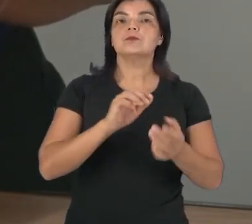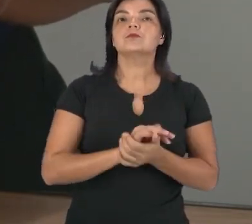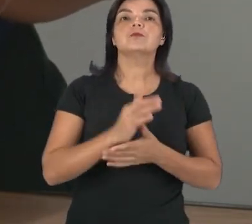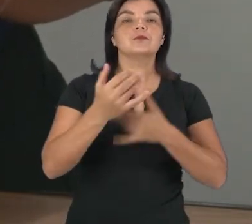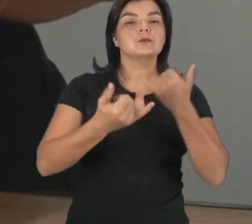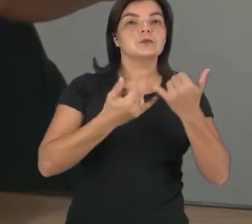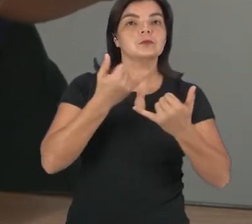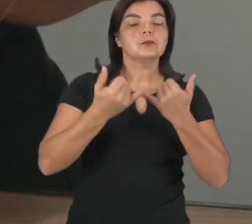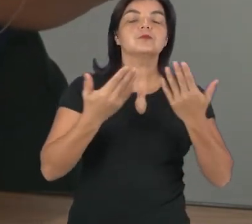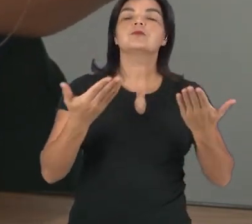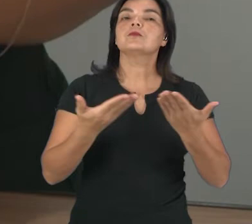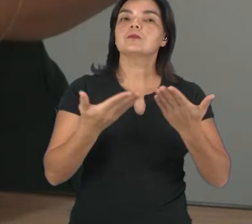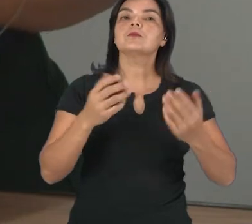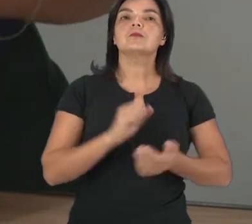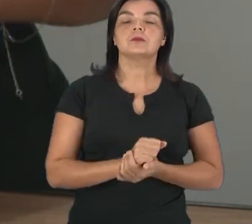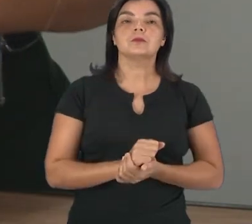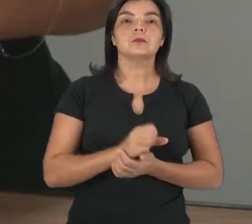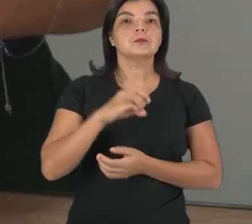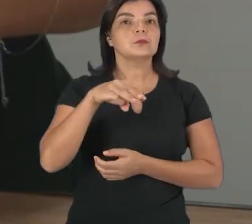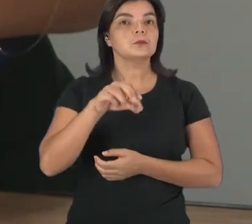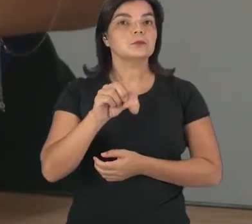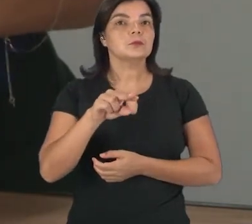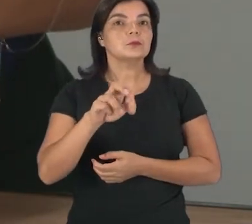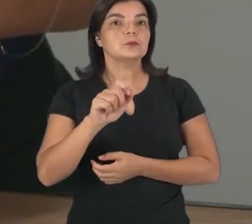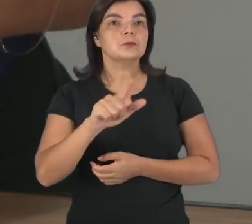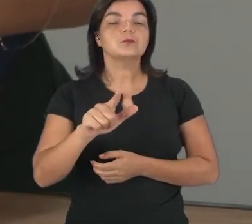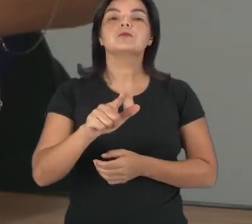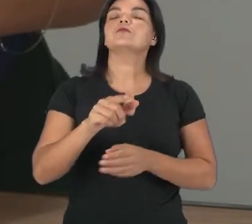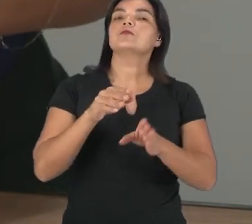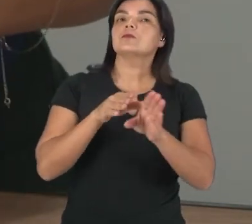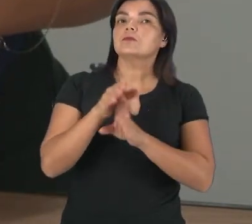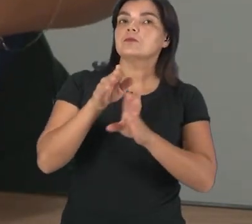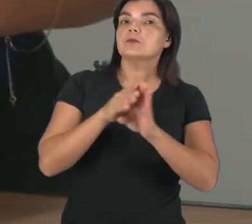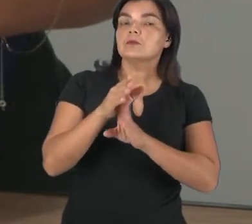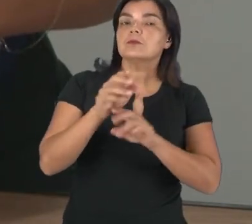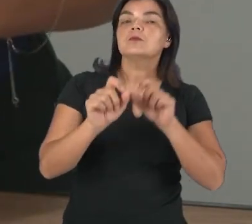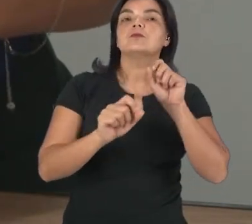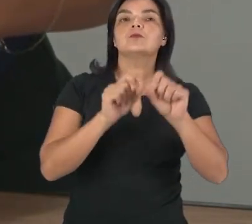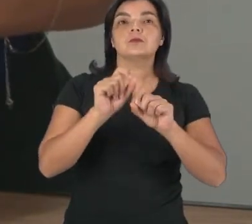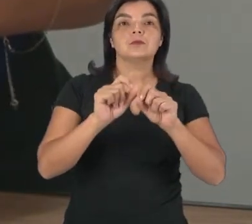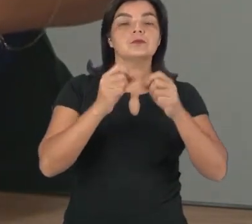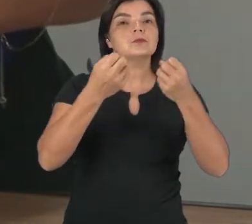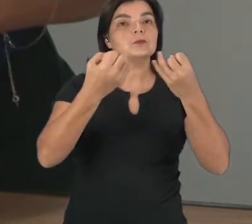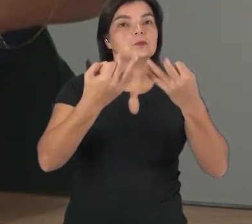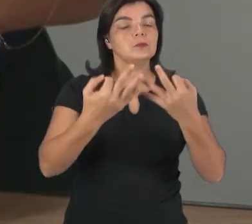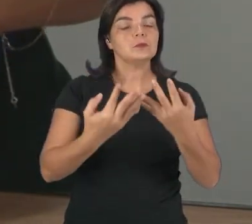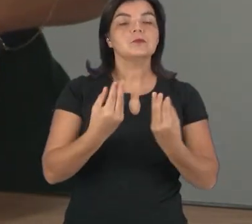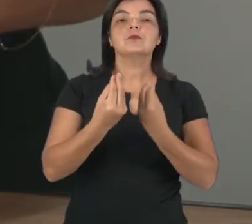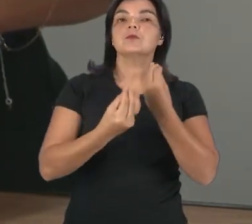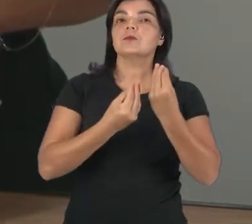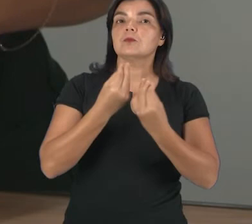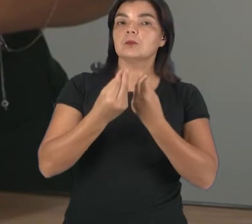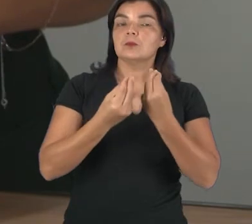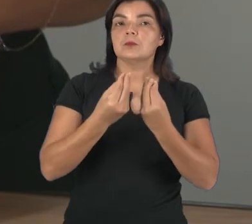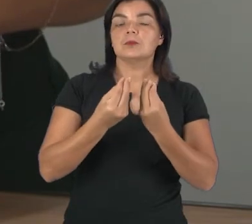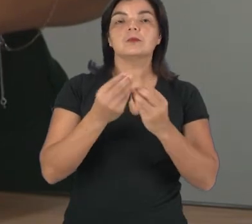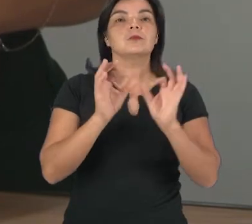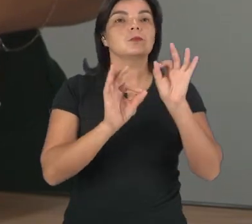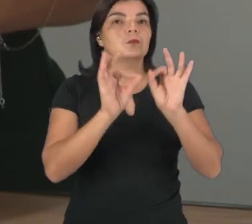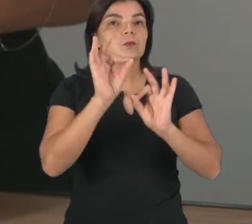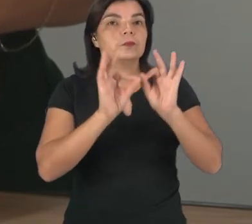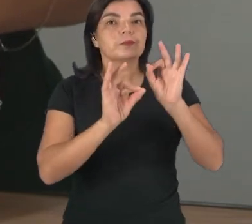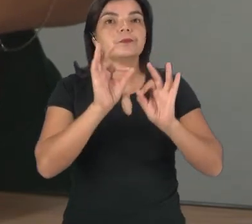jogo. Aqui o manual de instruções, ele serve para orientar, para dar instruções de como